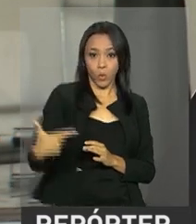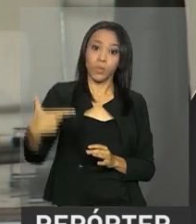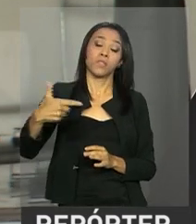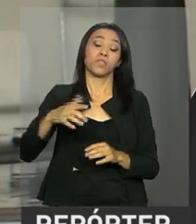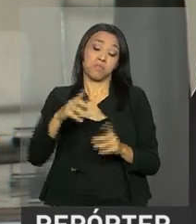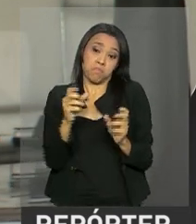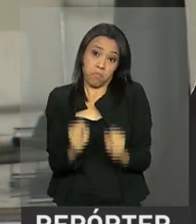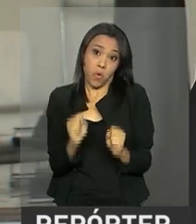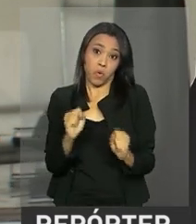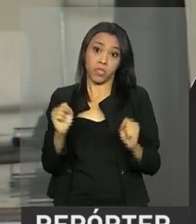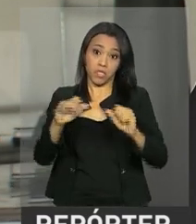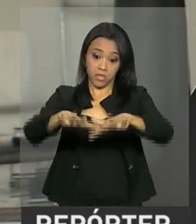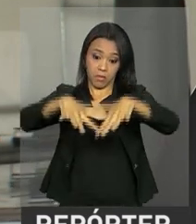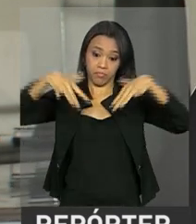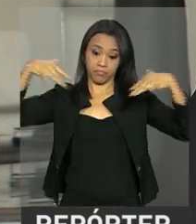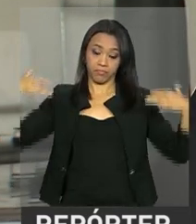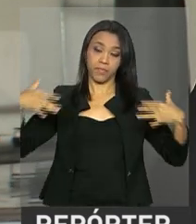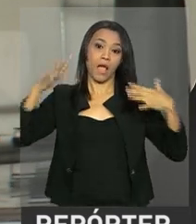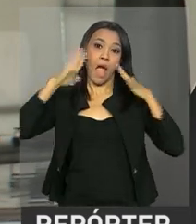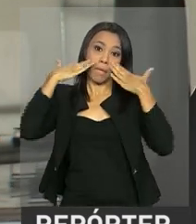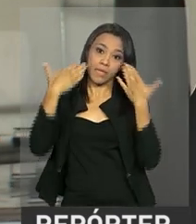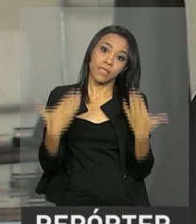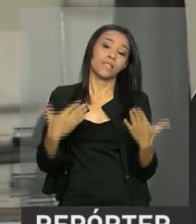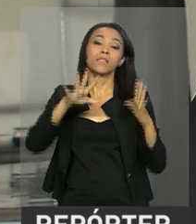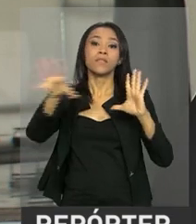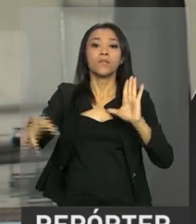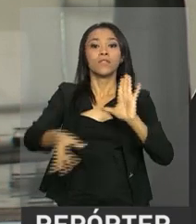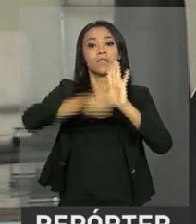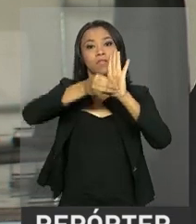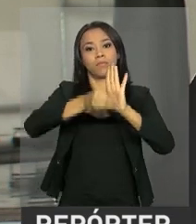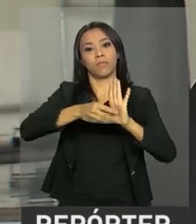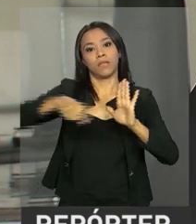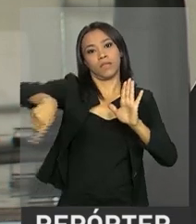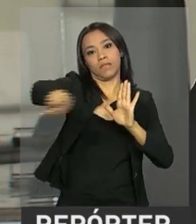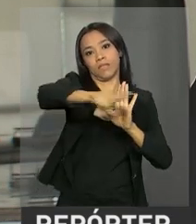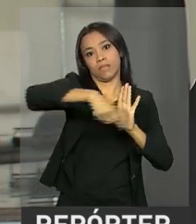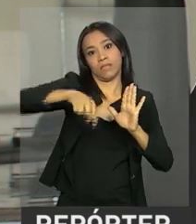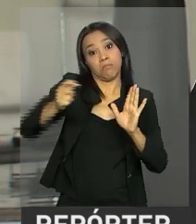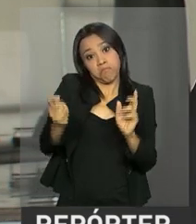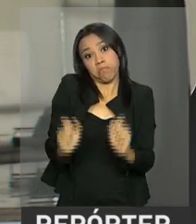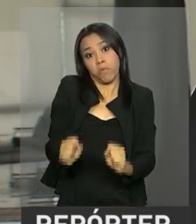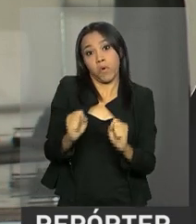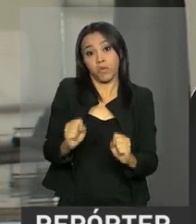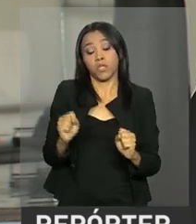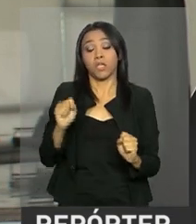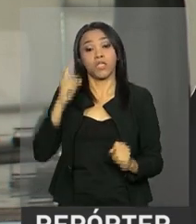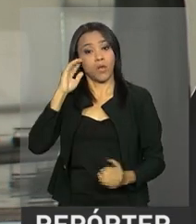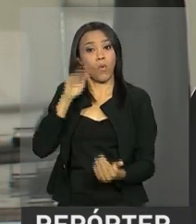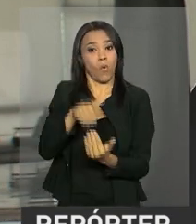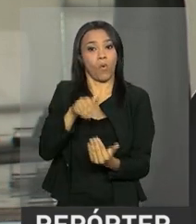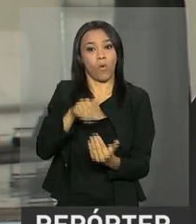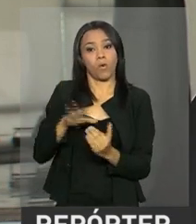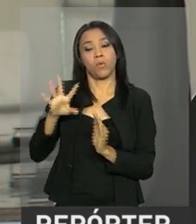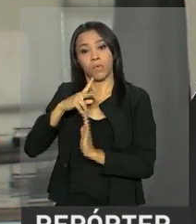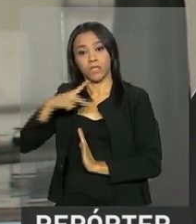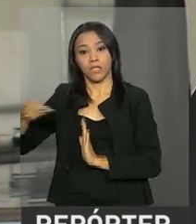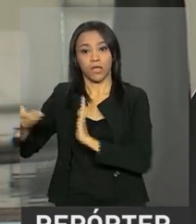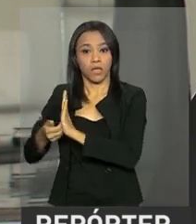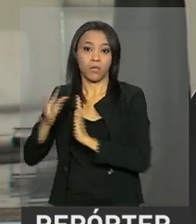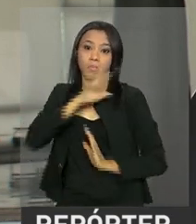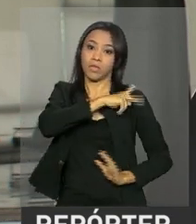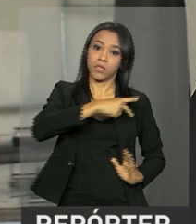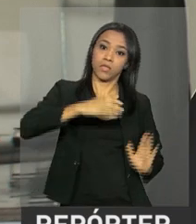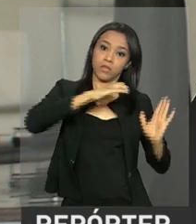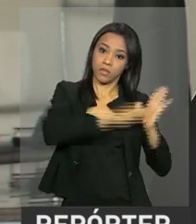abrir possibilidade para a apresentação de emendas parlamentares, o acordo entre o presidente da República e os presidentes